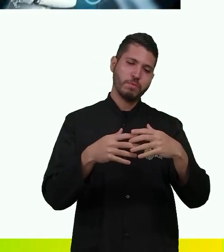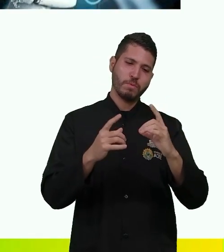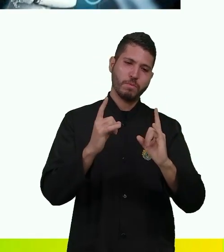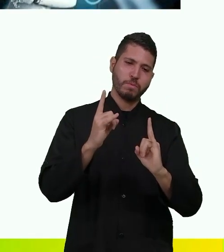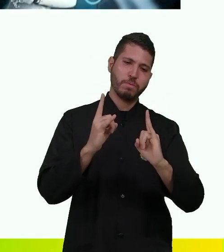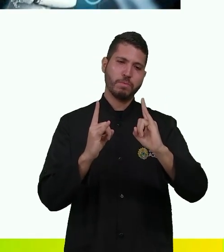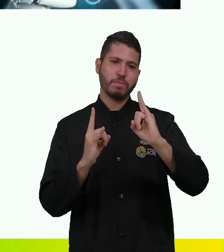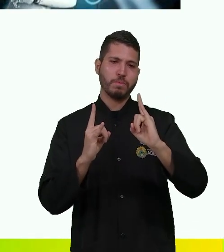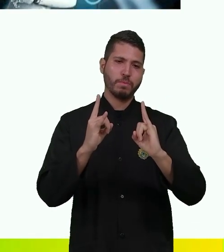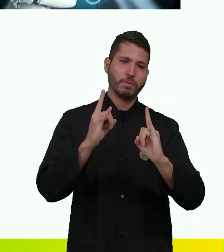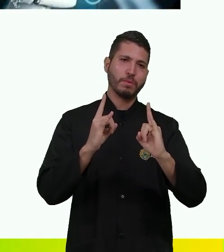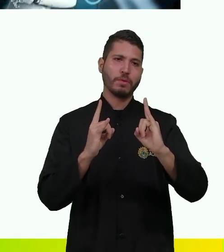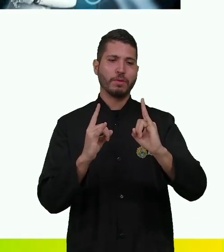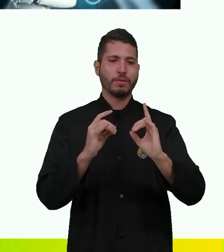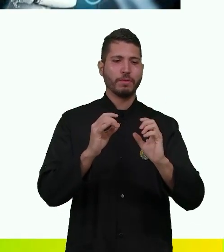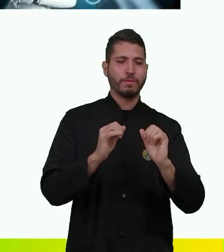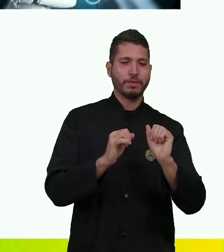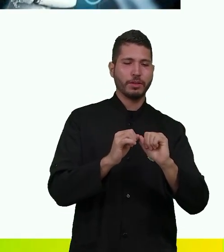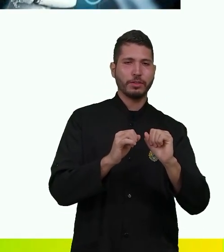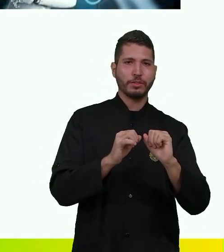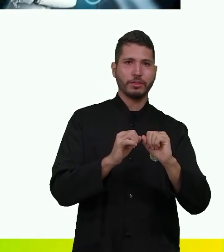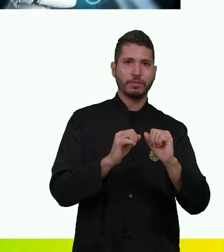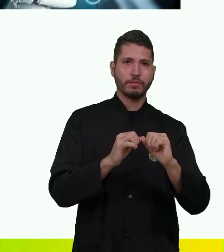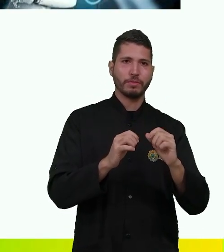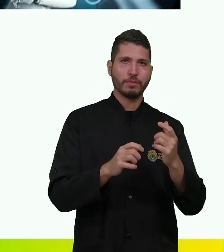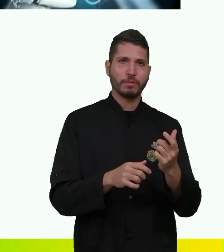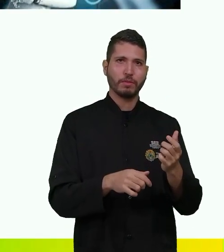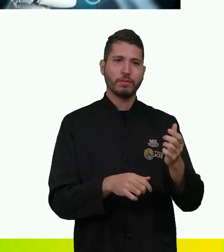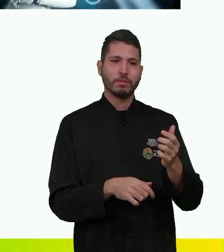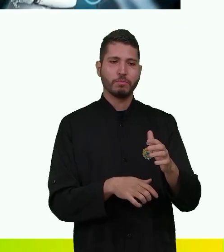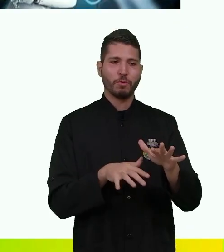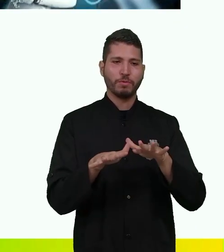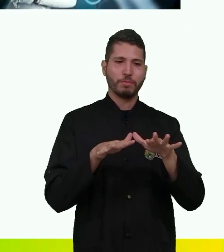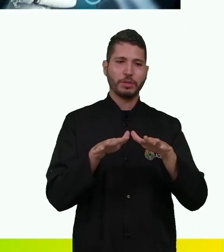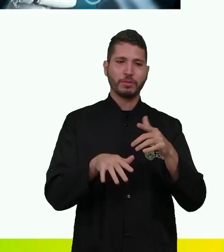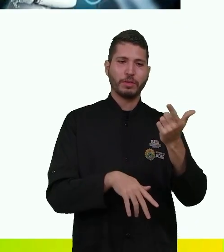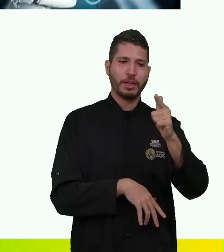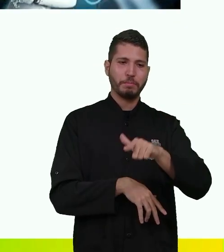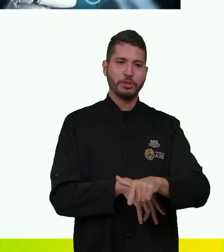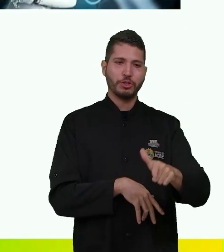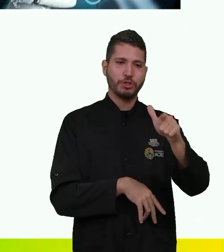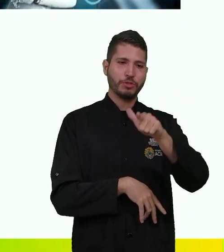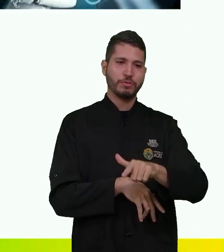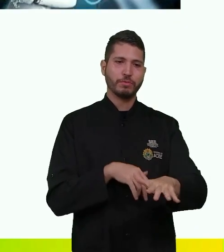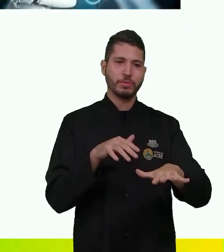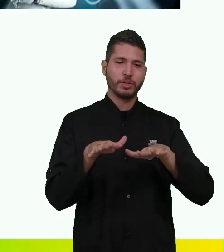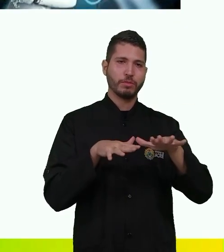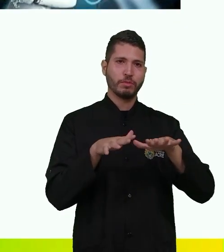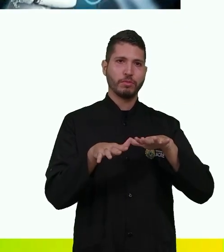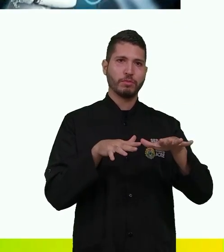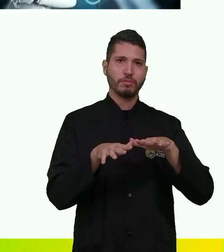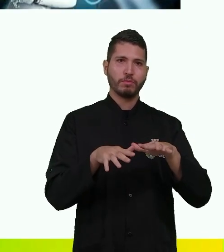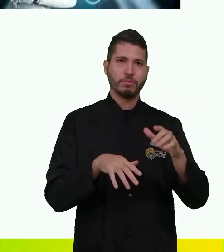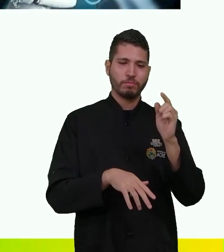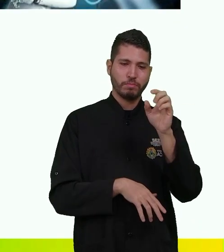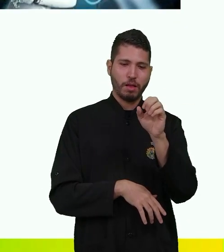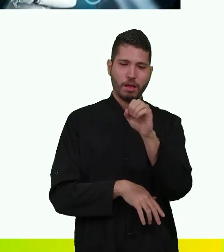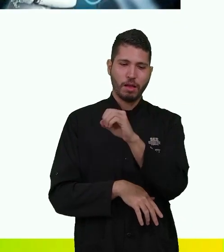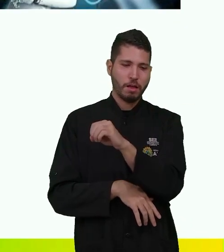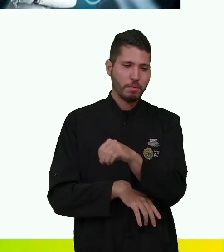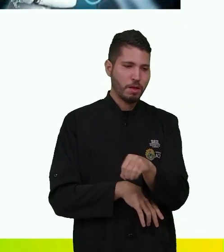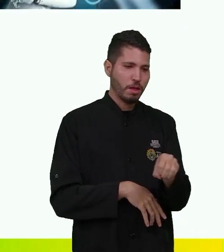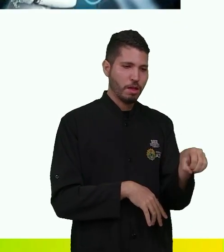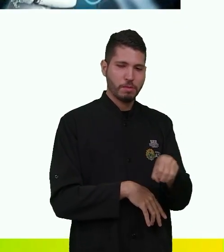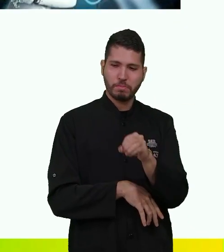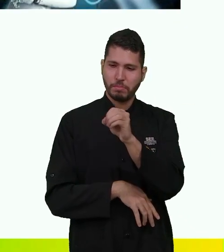automatizados realizavam tarefas repetitivas, com base em programação, mas sem autonomia